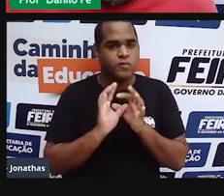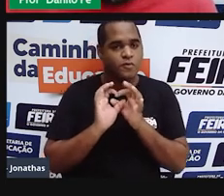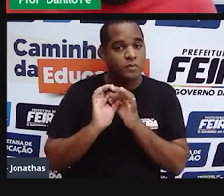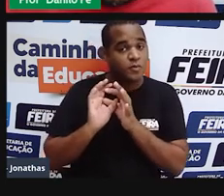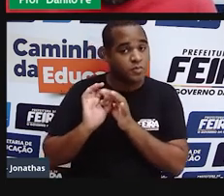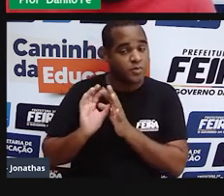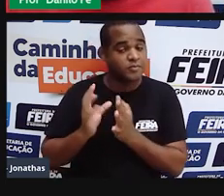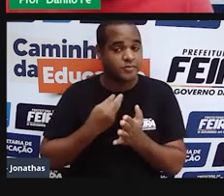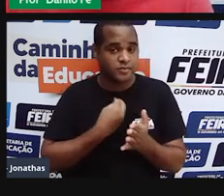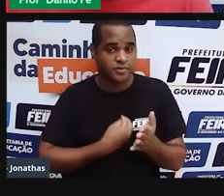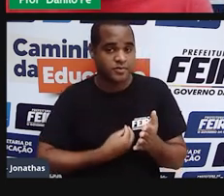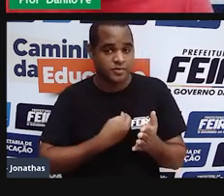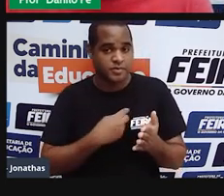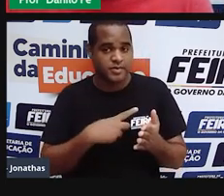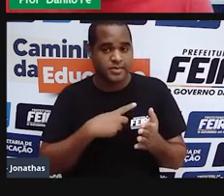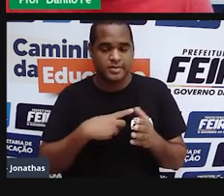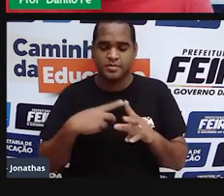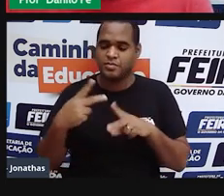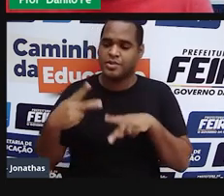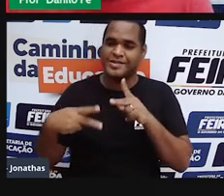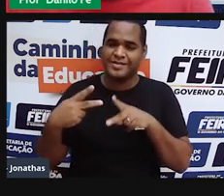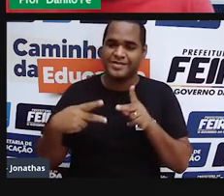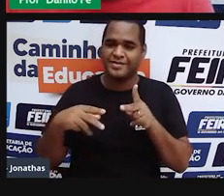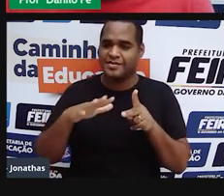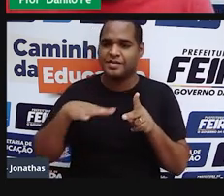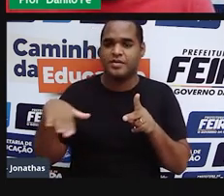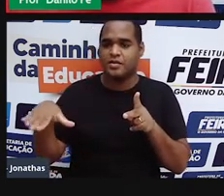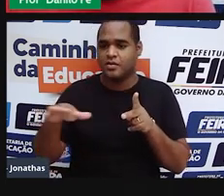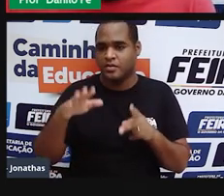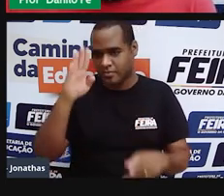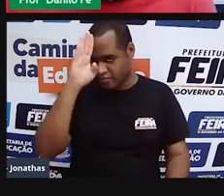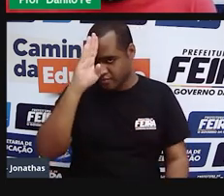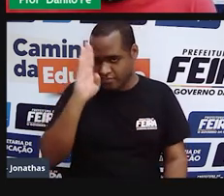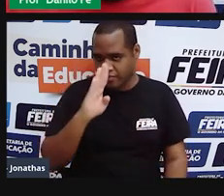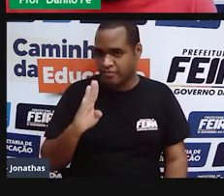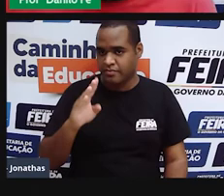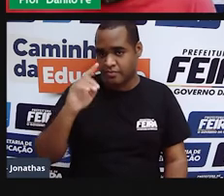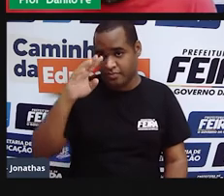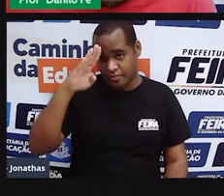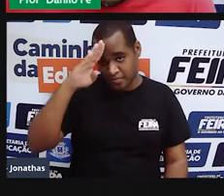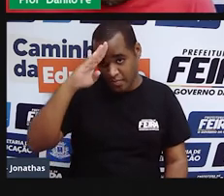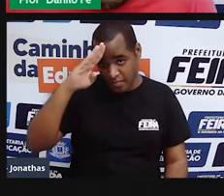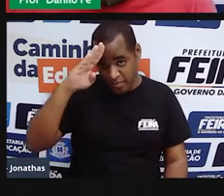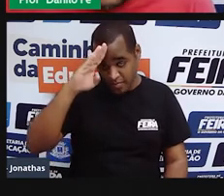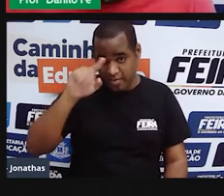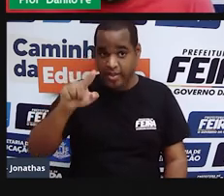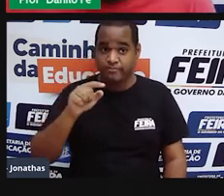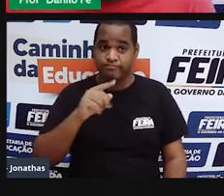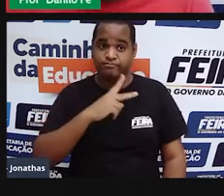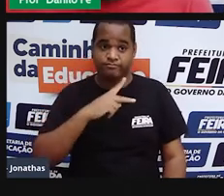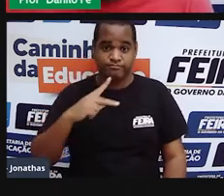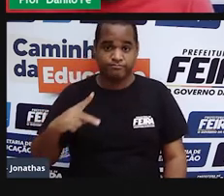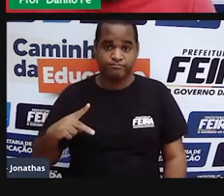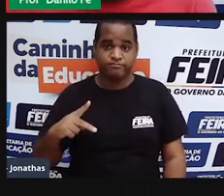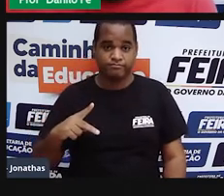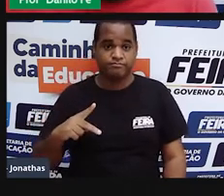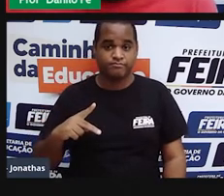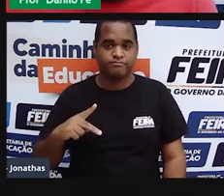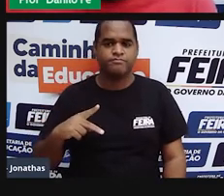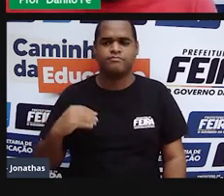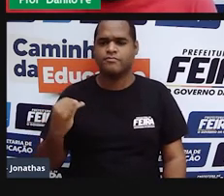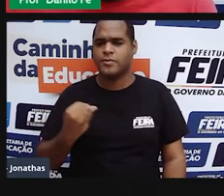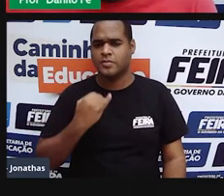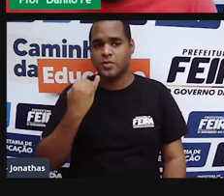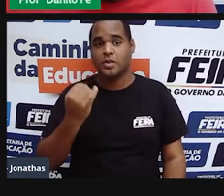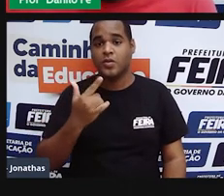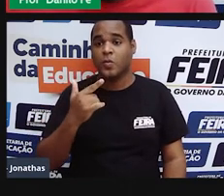de participar da vida política no Brasil inclusive estão militares que proclama a república